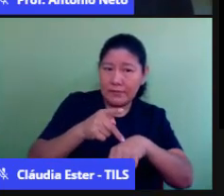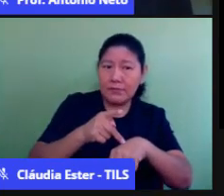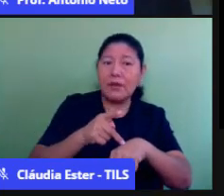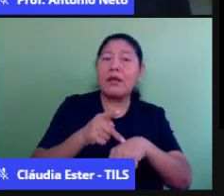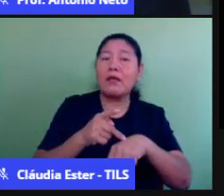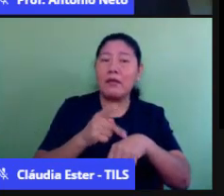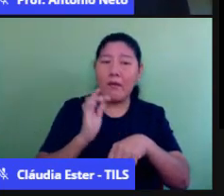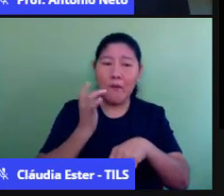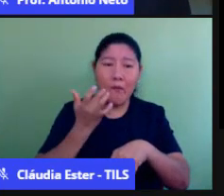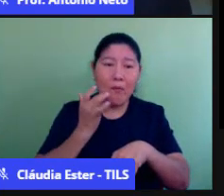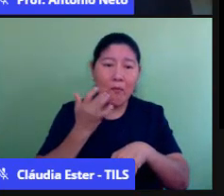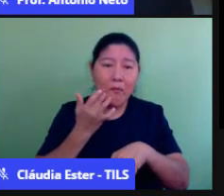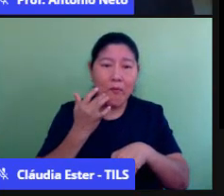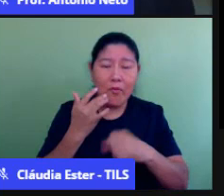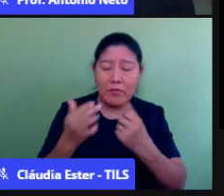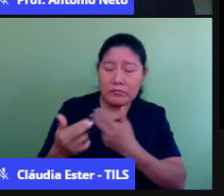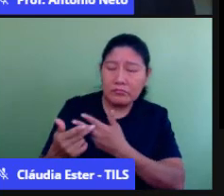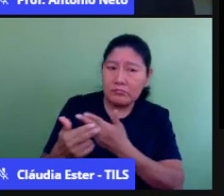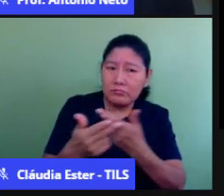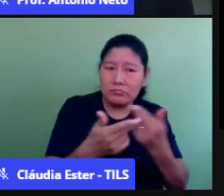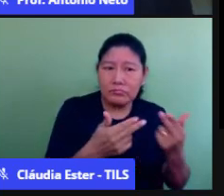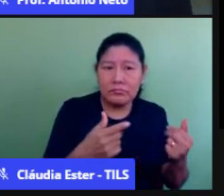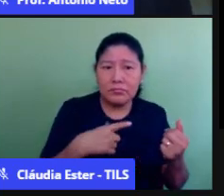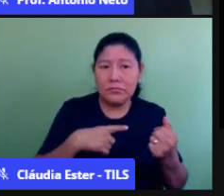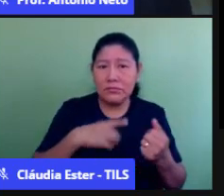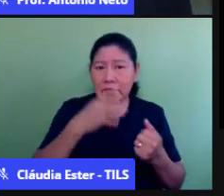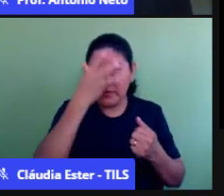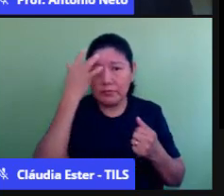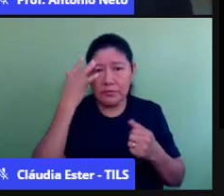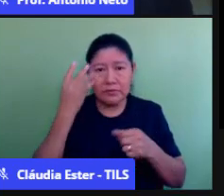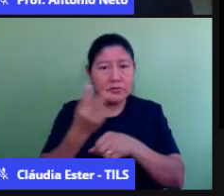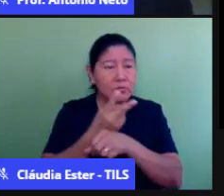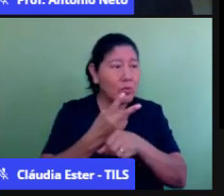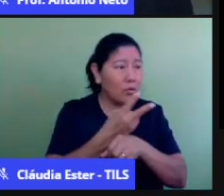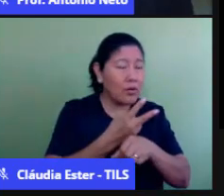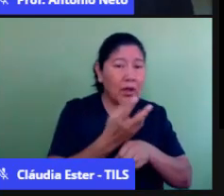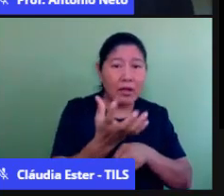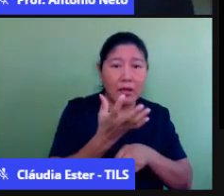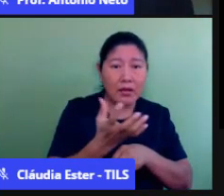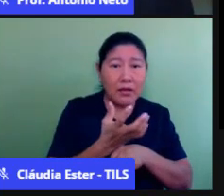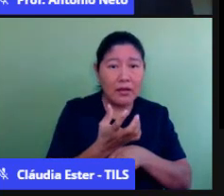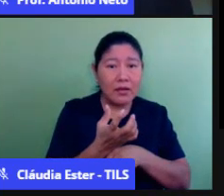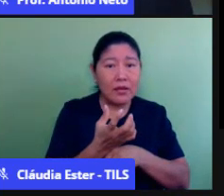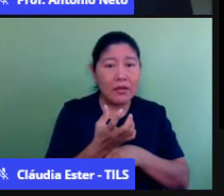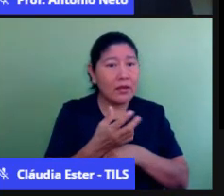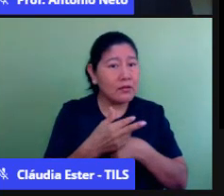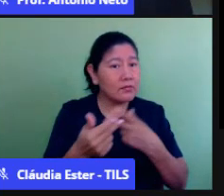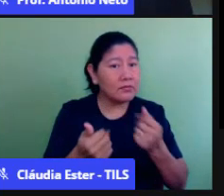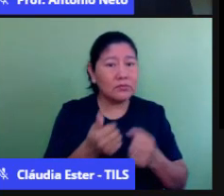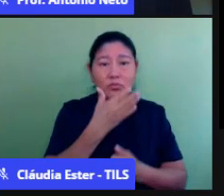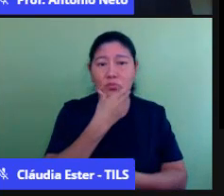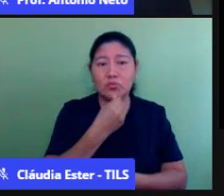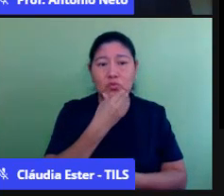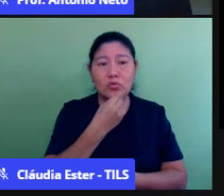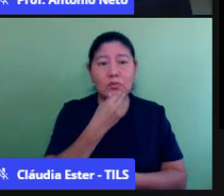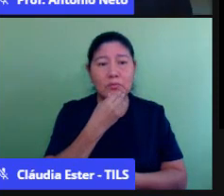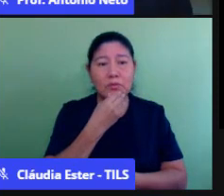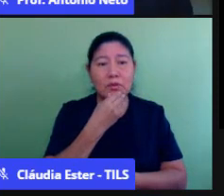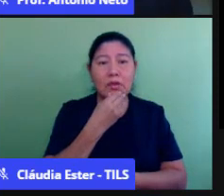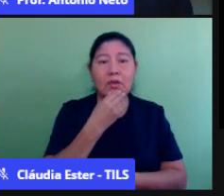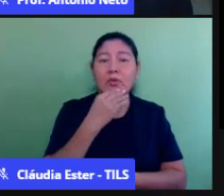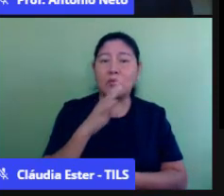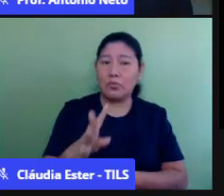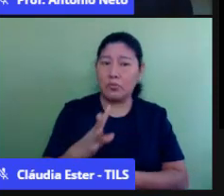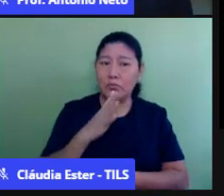as entradas e bandeiras, atrás dessa riqueza, né, principalmente os bandeiras.